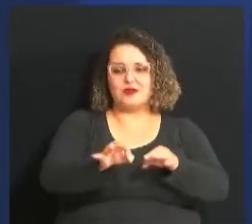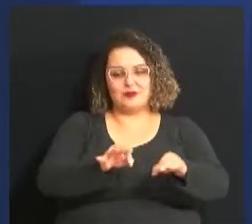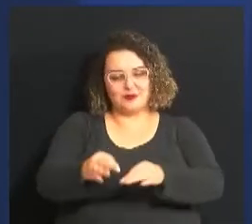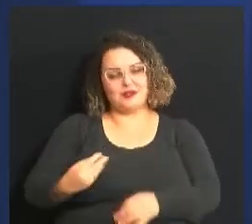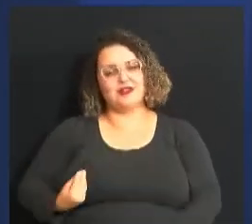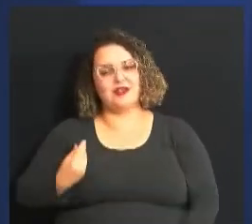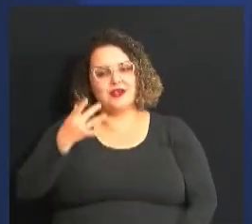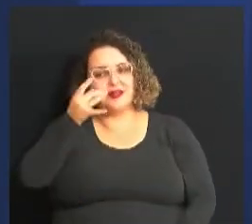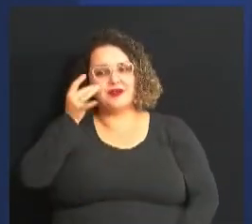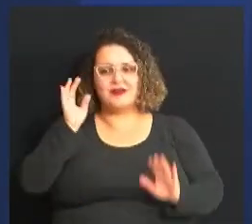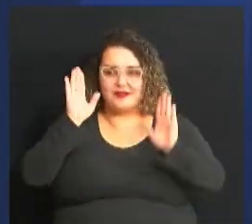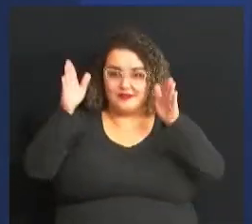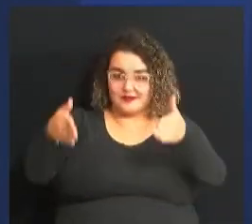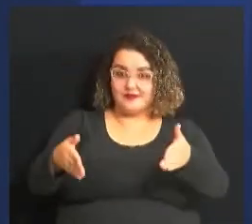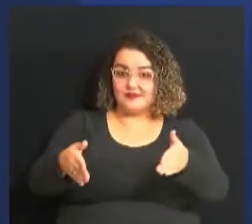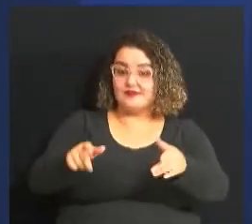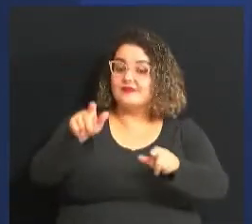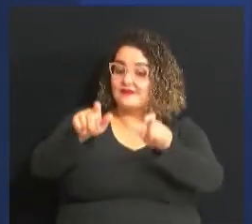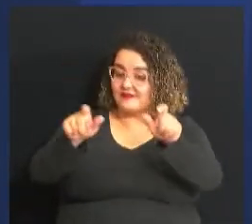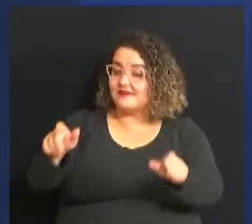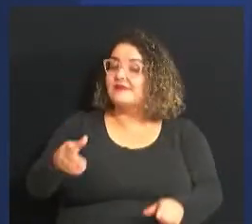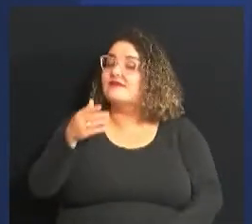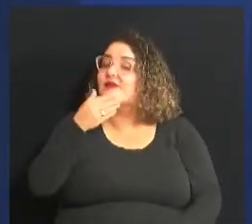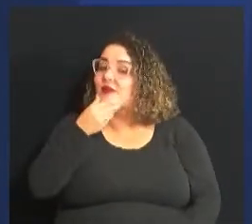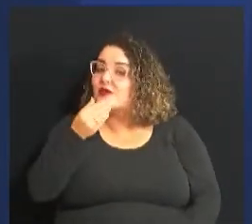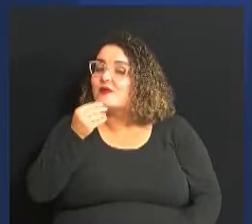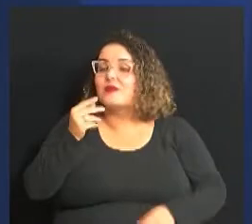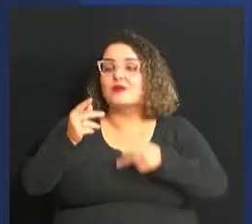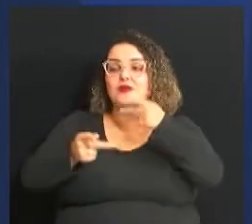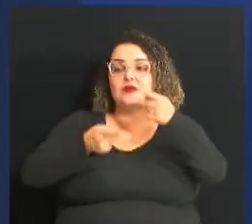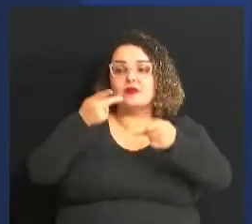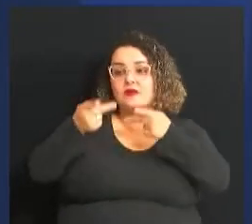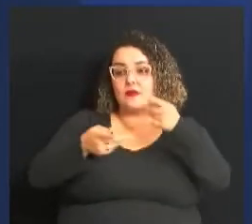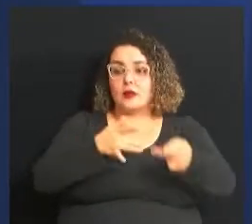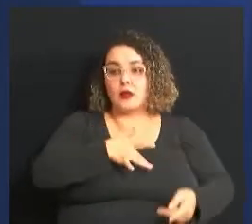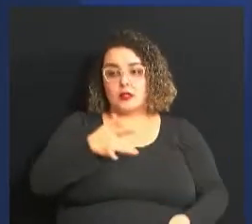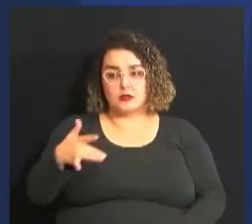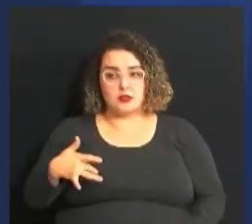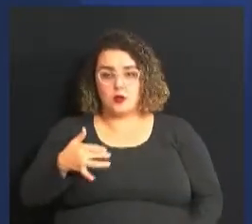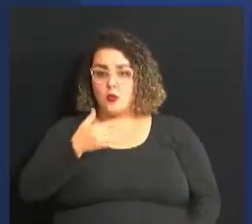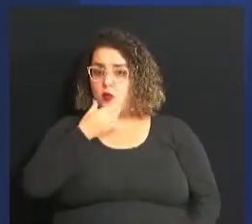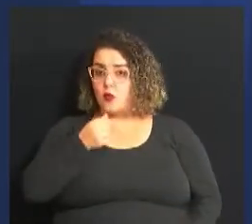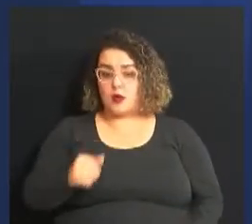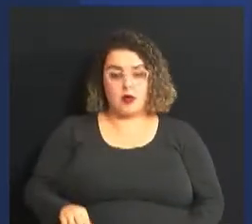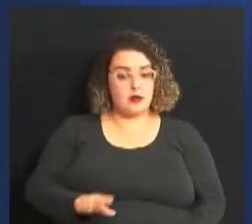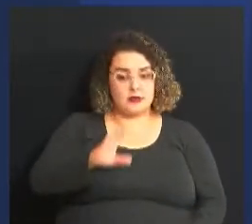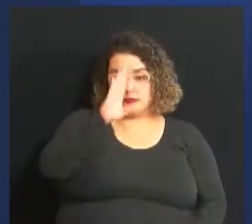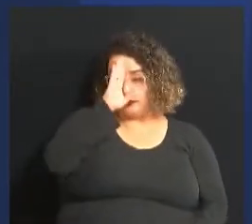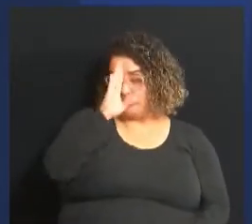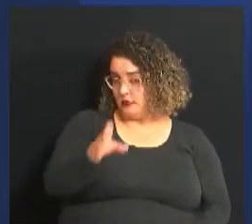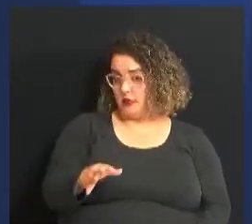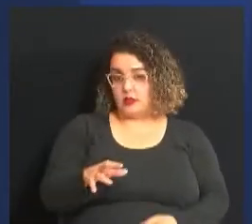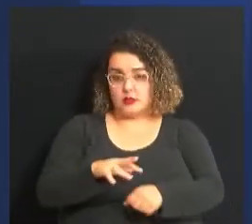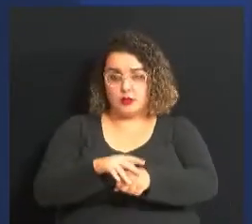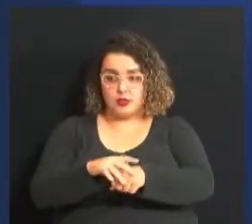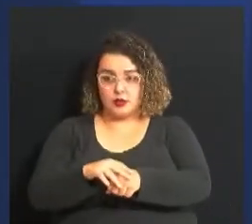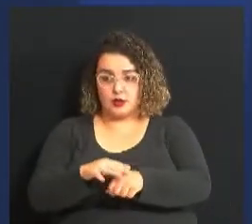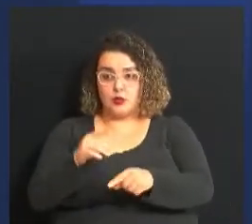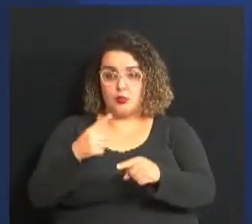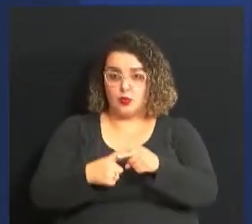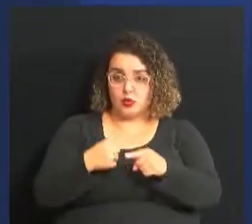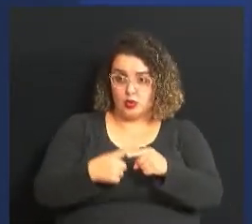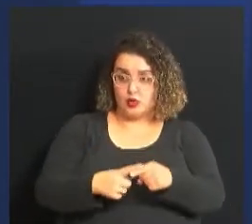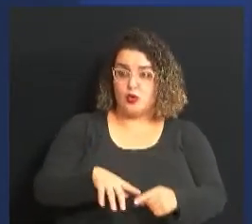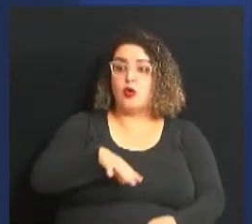dedicado a eles. Vamos falar um pouquinho sobre a saúde do homem, as principais doenças, por que o homem ainda